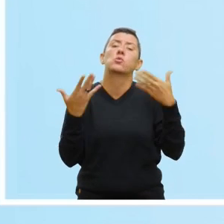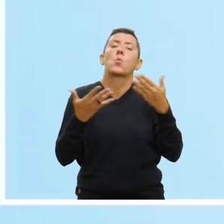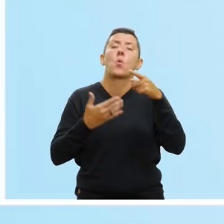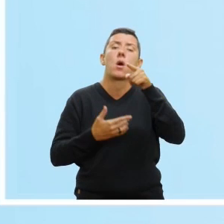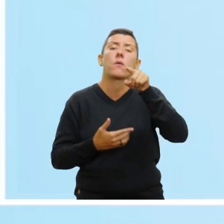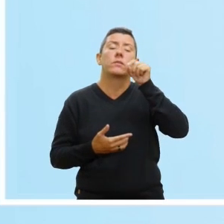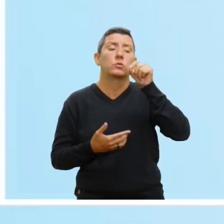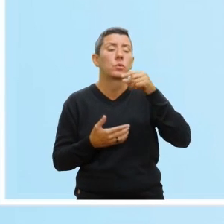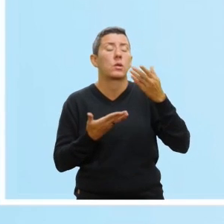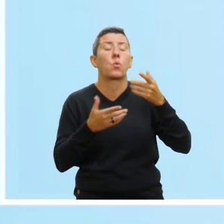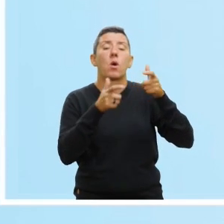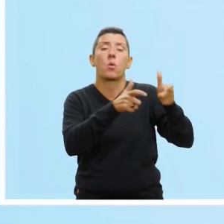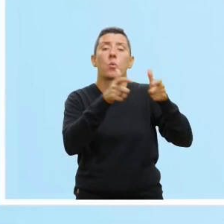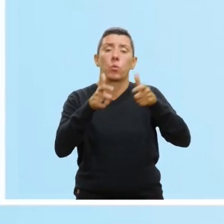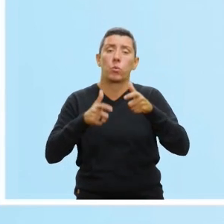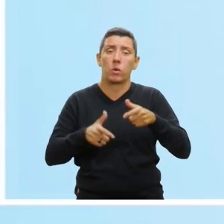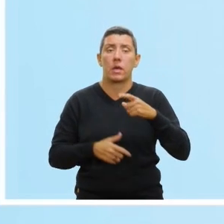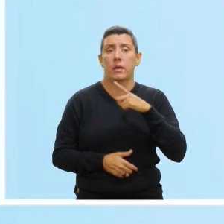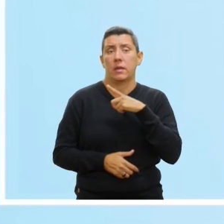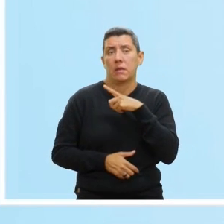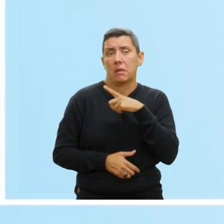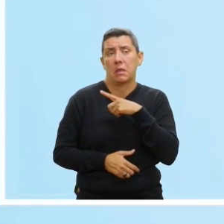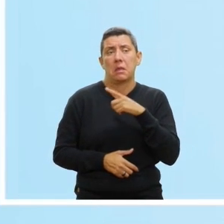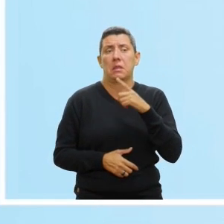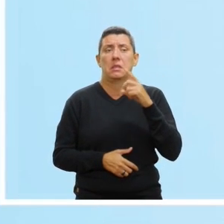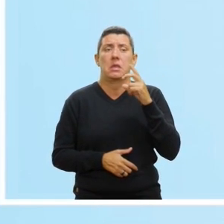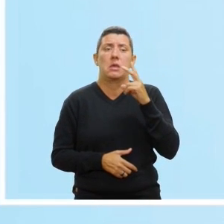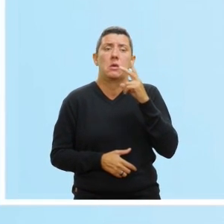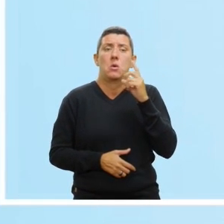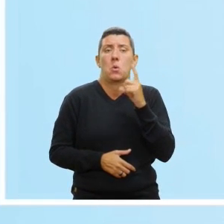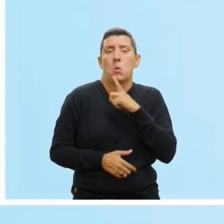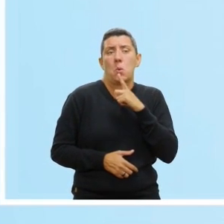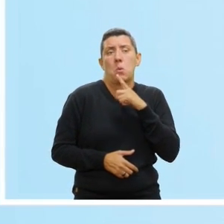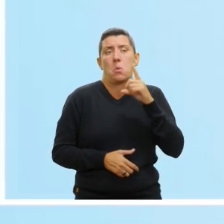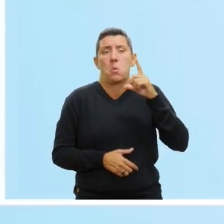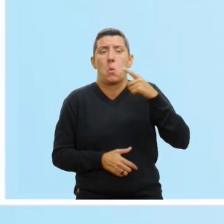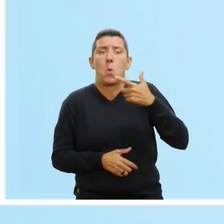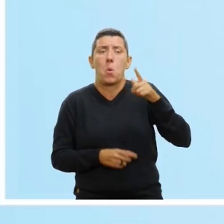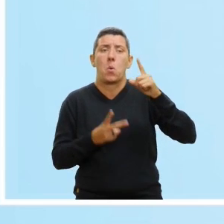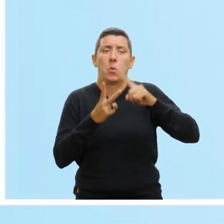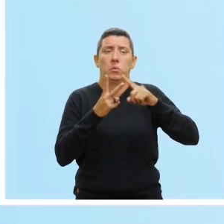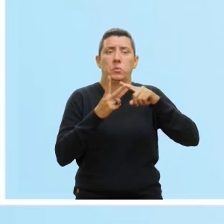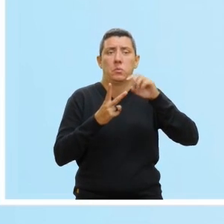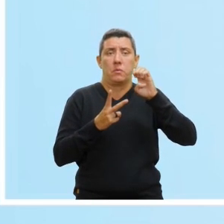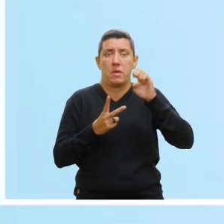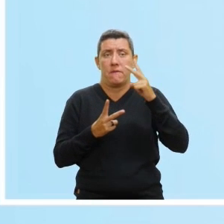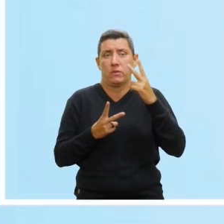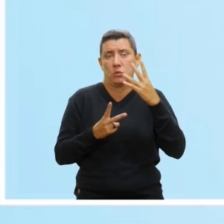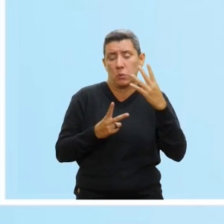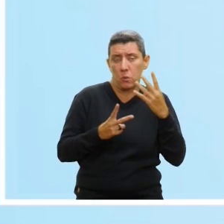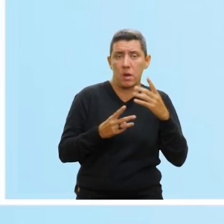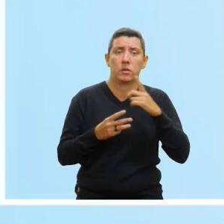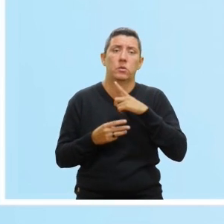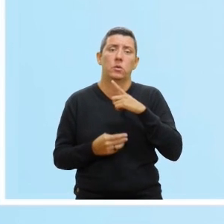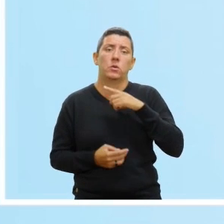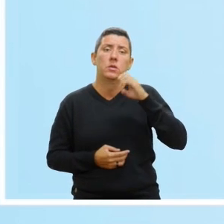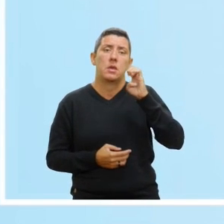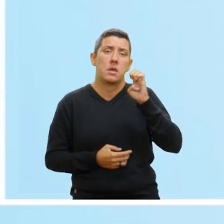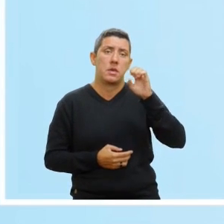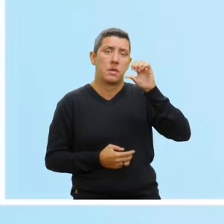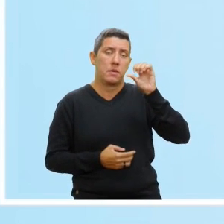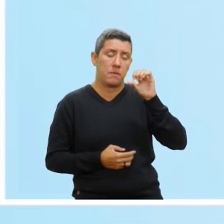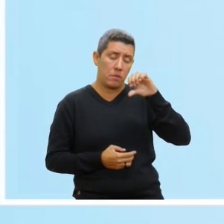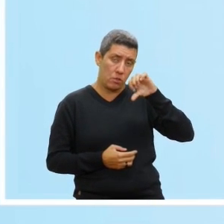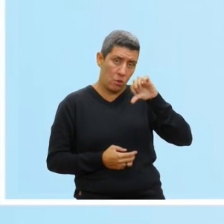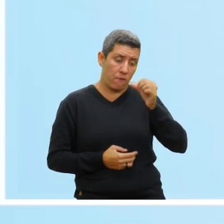o E9624, que é um equipamento de grande porte, com matriz elétrica. A gente tem o E9612, que